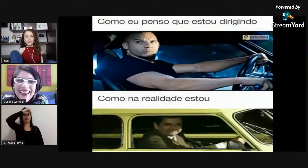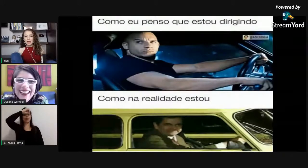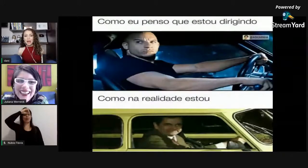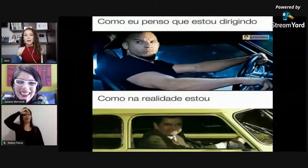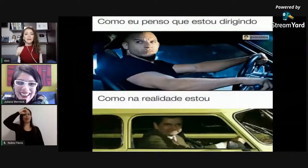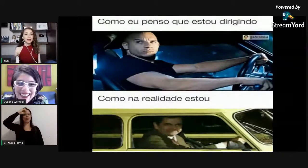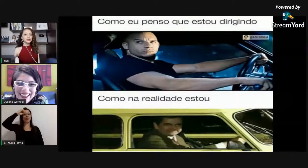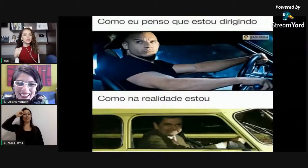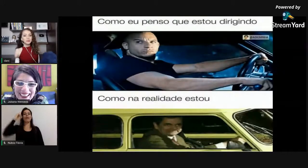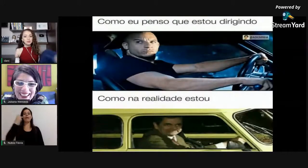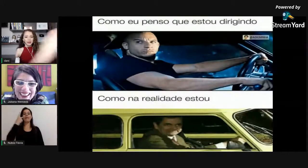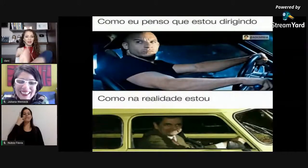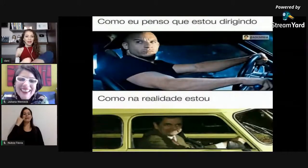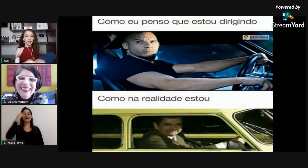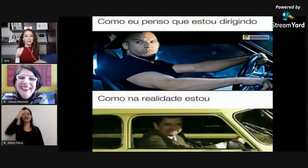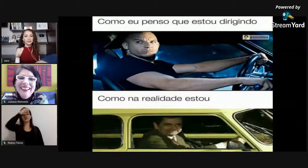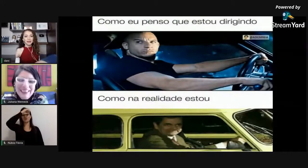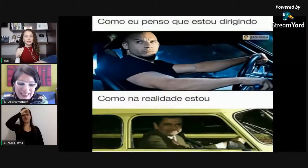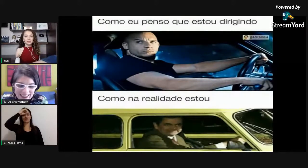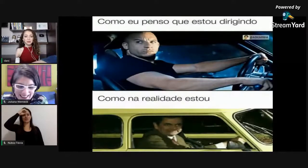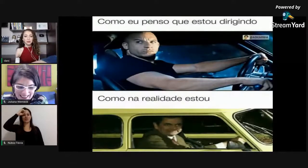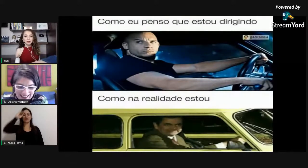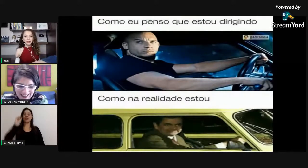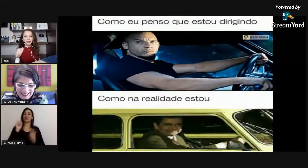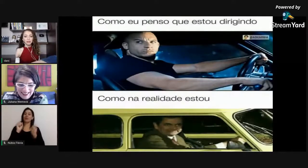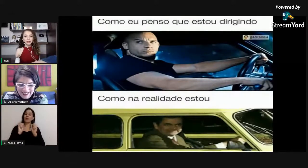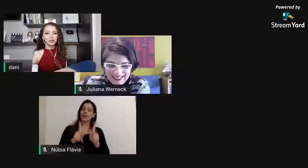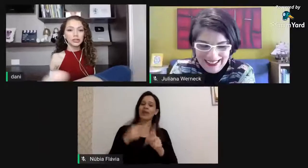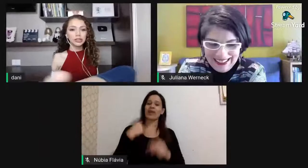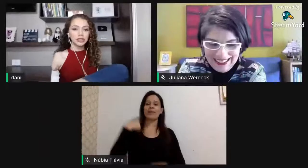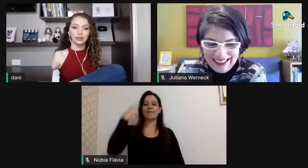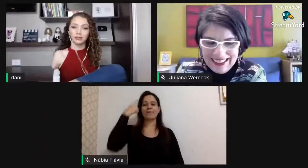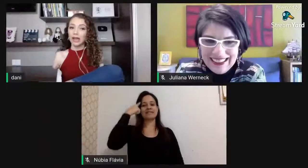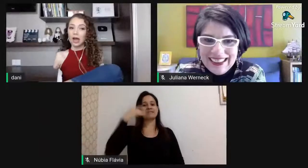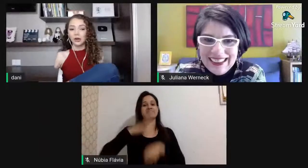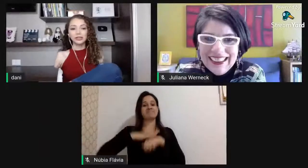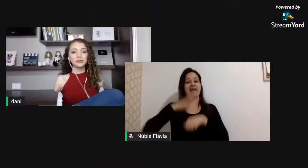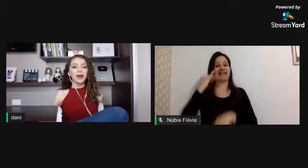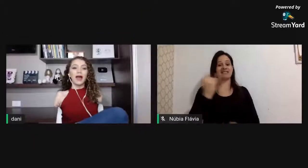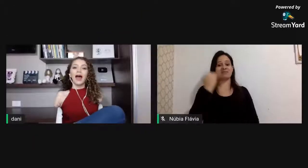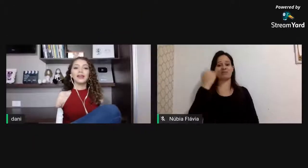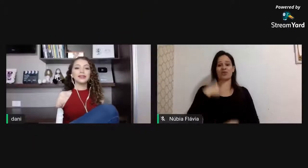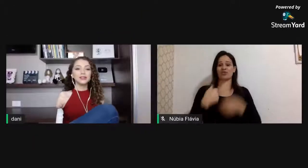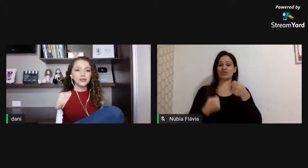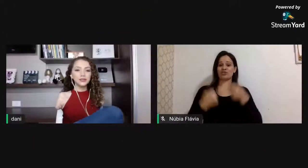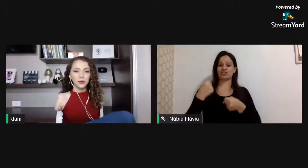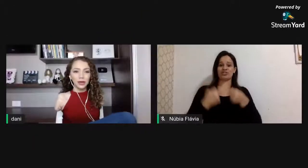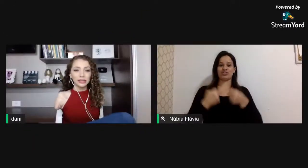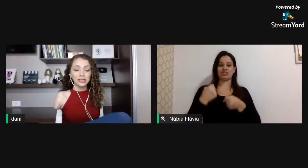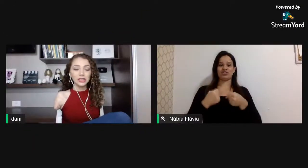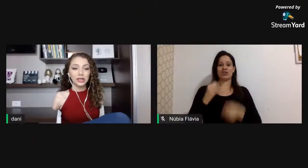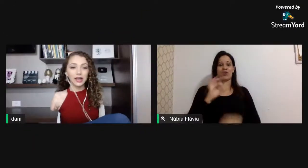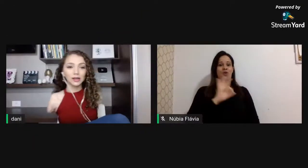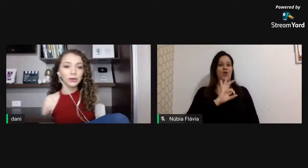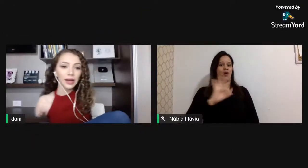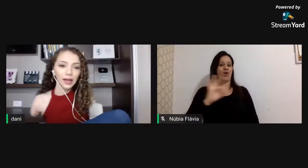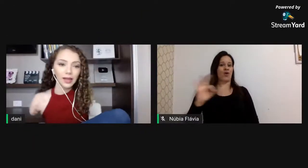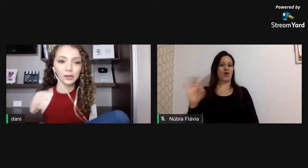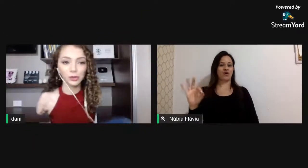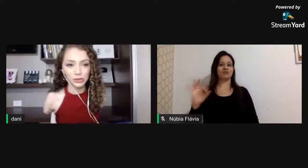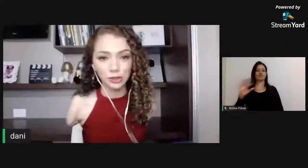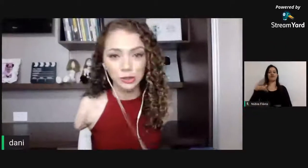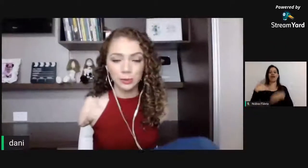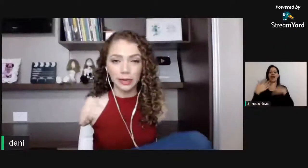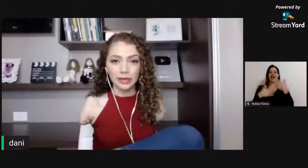sabia. Mas tudo bem, né? Eu pensava assim, o importante é que eu tô dirigindo, tá ótimo. Aí a gente foi até chegar no